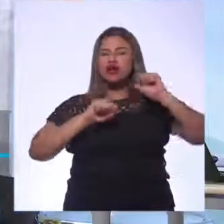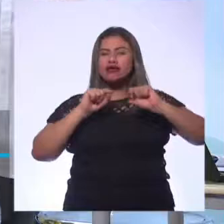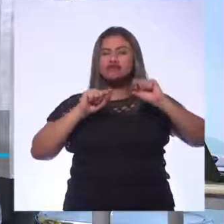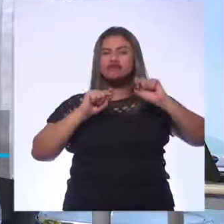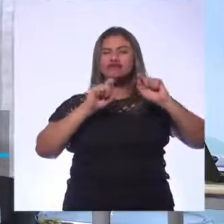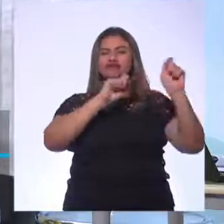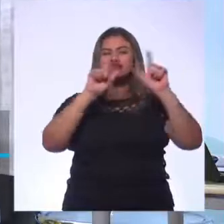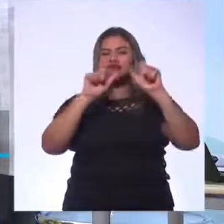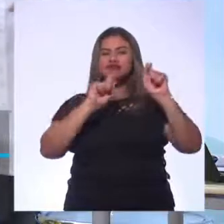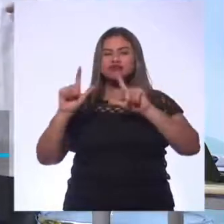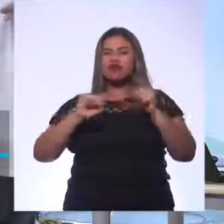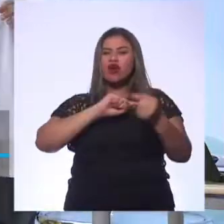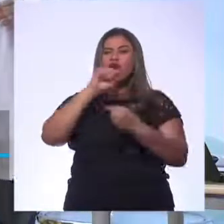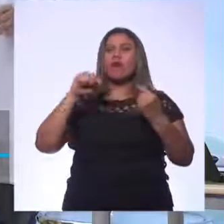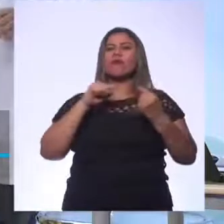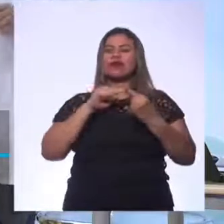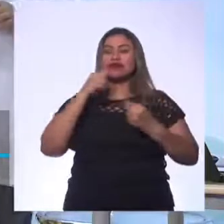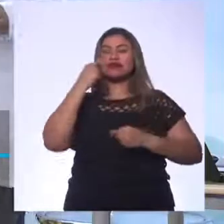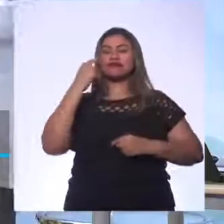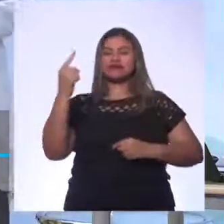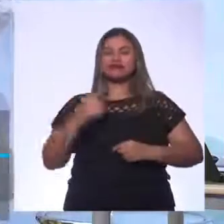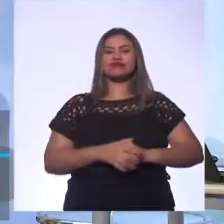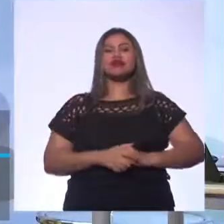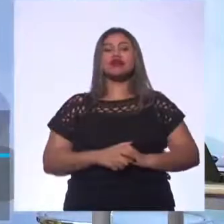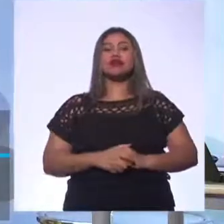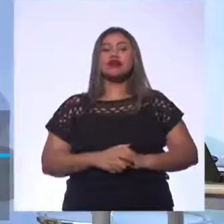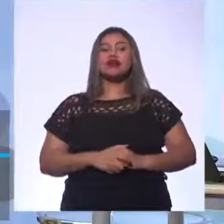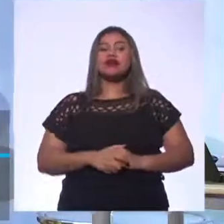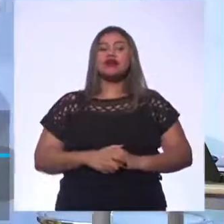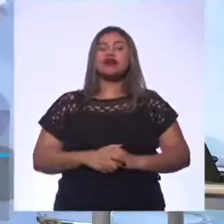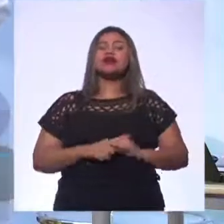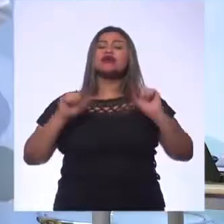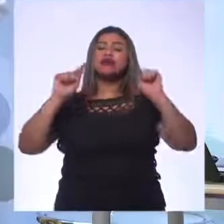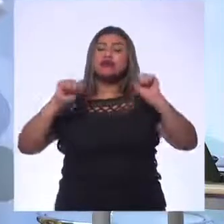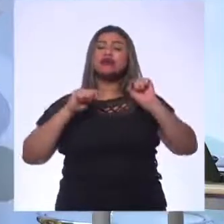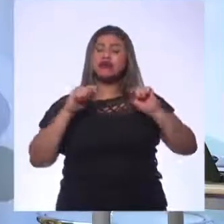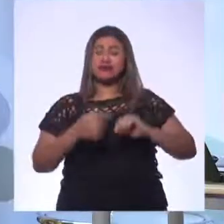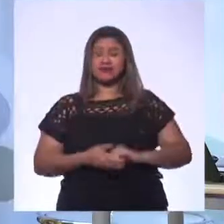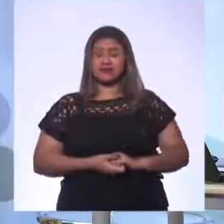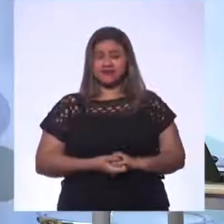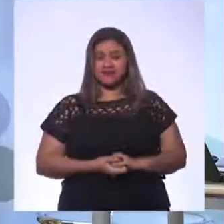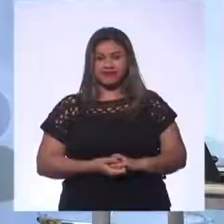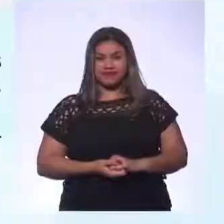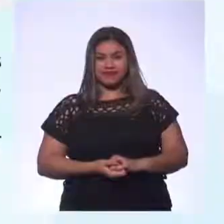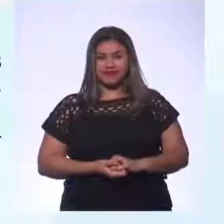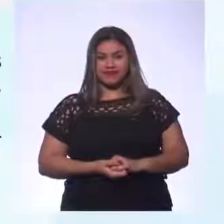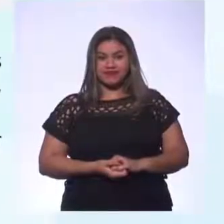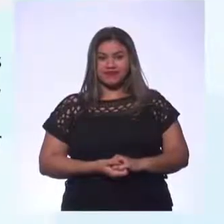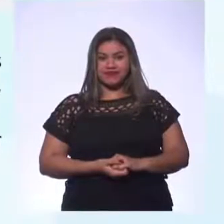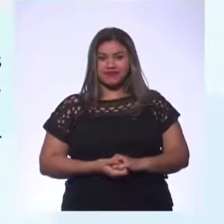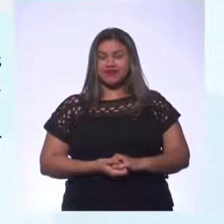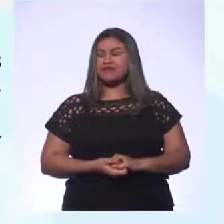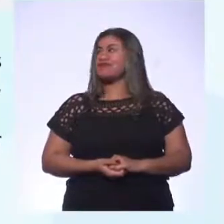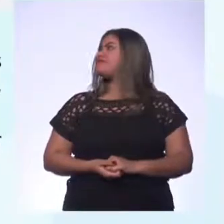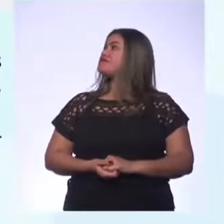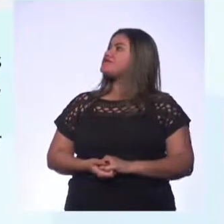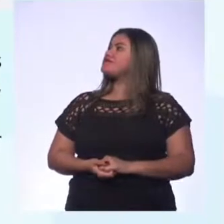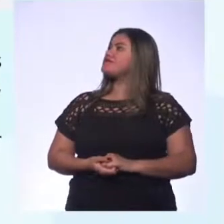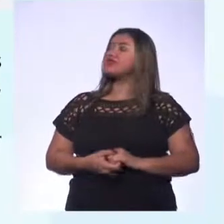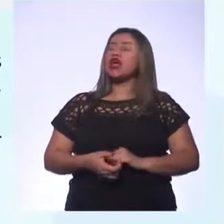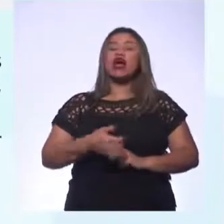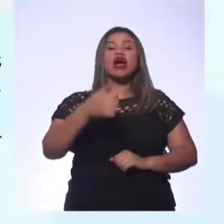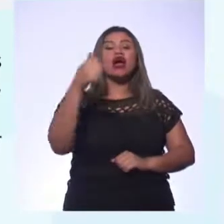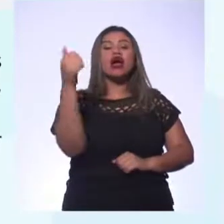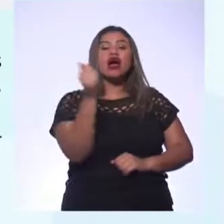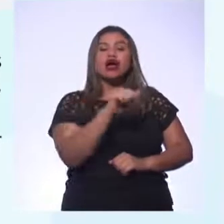os últimos dois objetivos aí, tá bom? Os últimos dois objetivos é o seguinte, ó. É o 11º e o